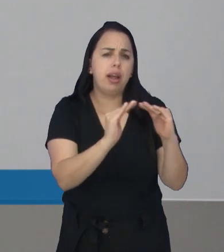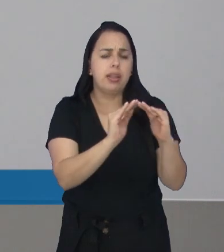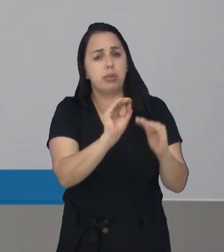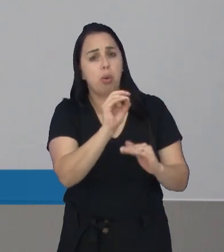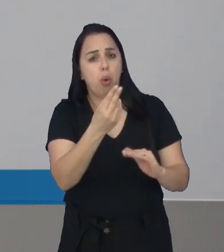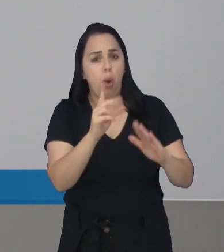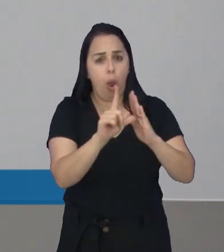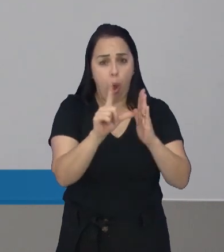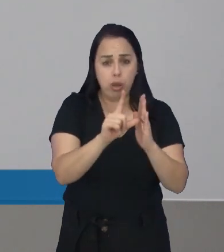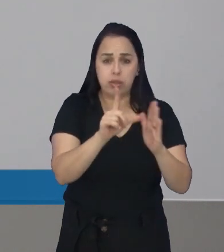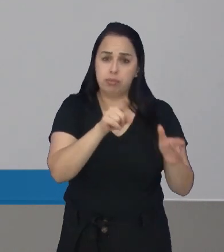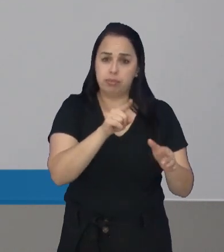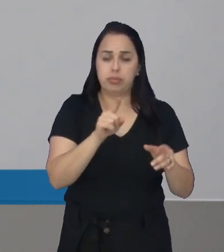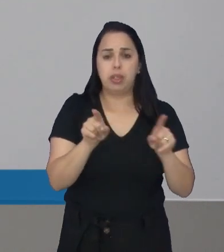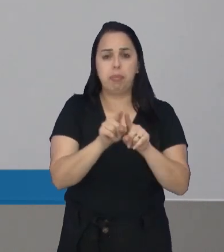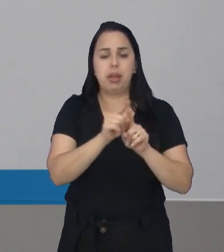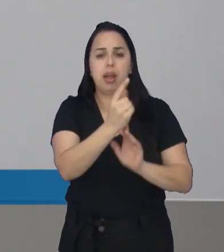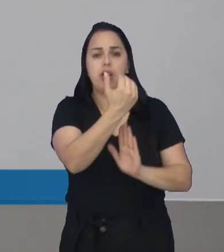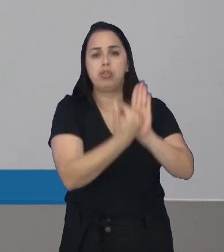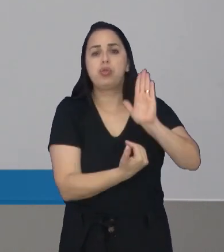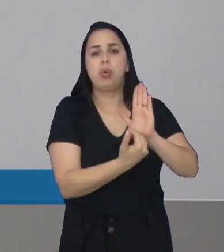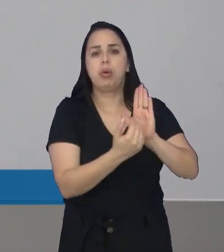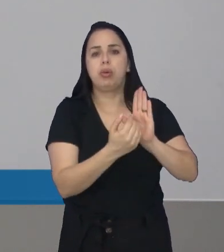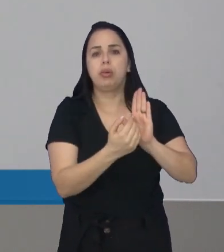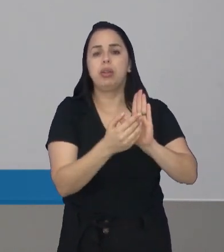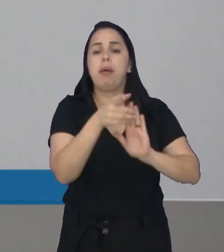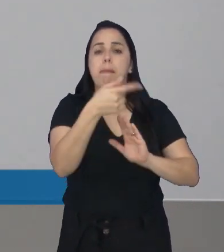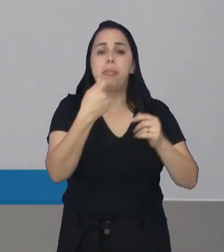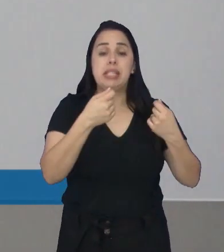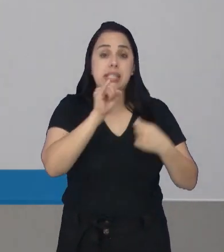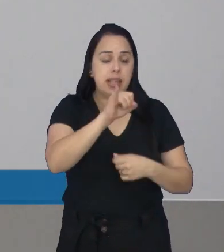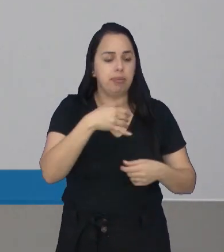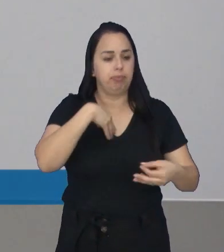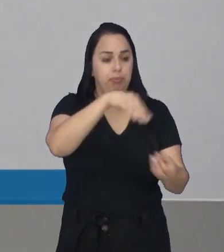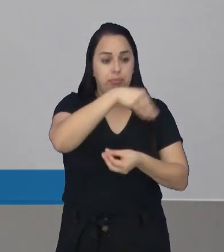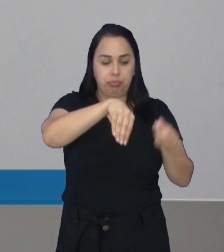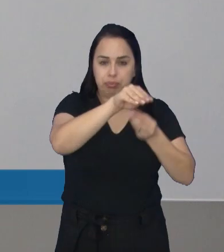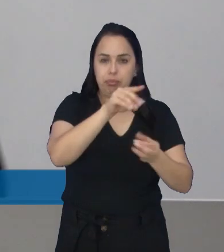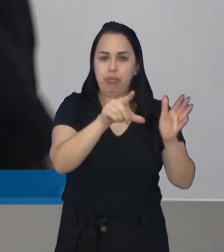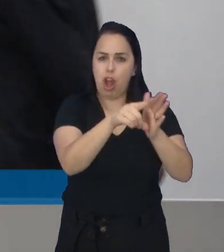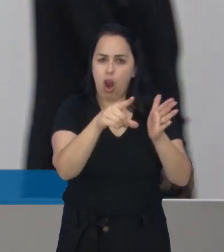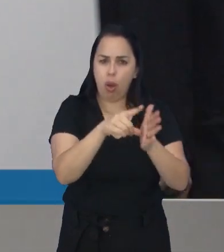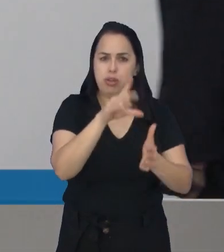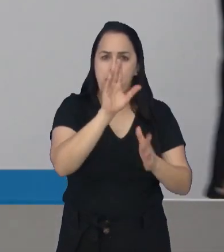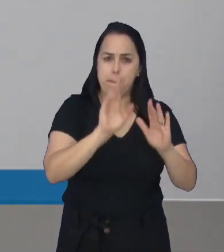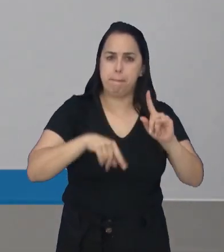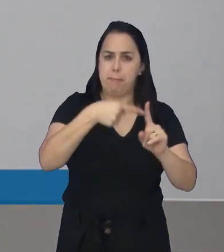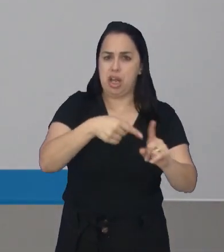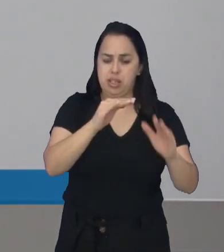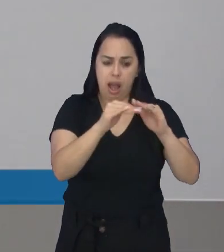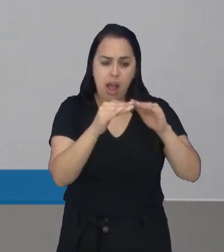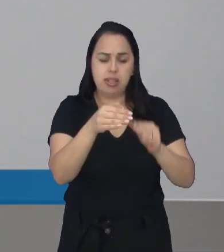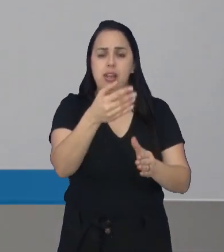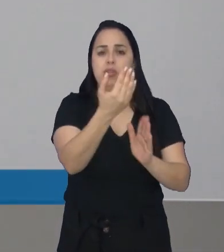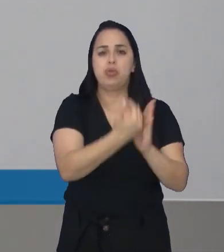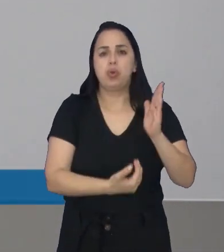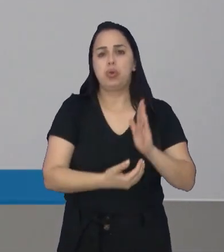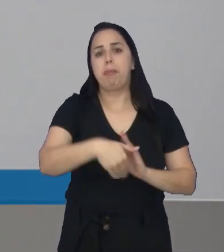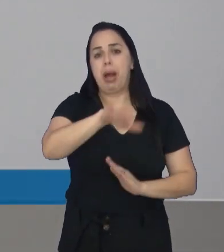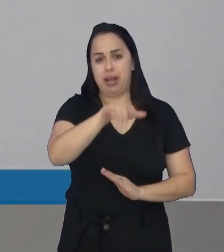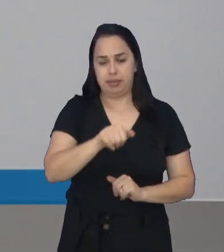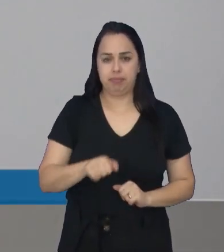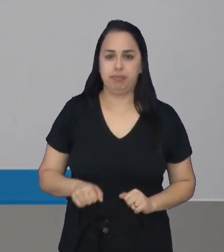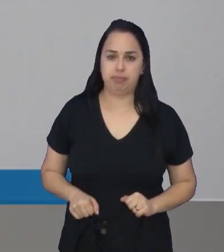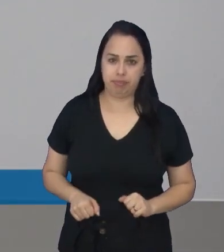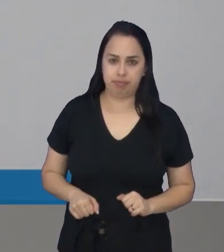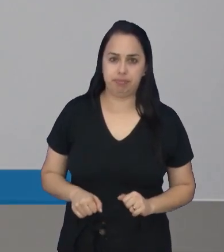e o maior desconto para fator de planejamento é uso misto porque a gente quer uma cidade mista com gente morando com comércio acontecendo vibrantes essa coisa